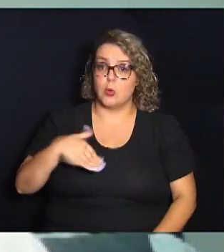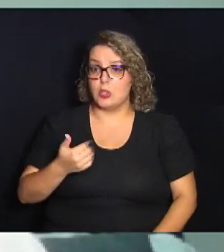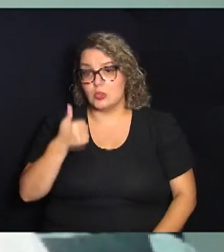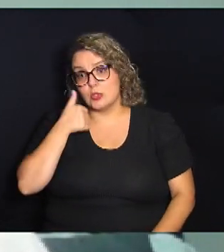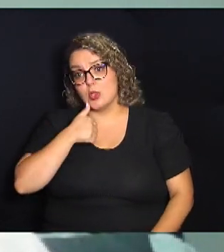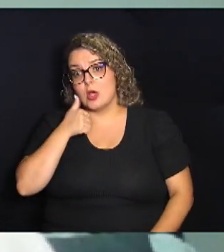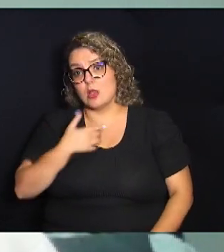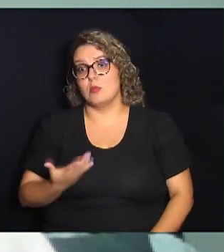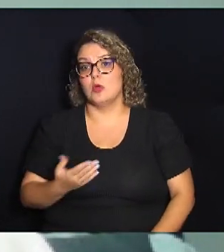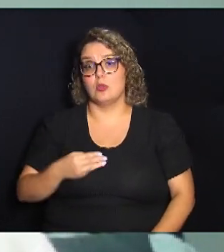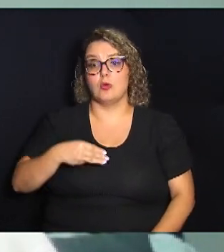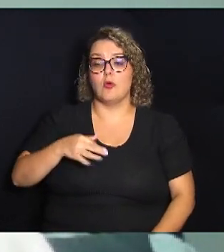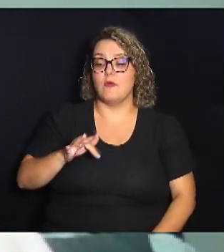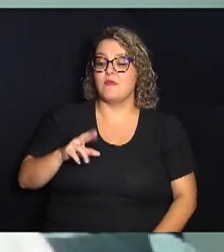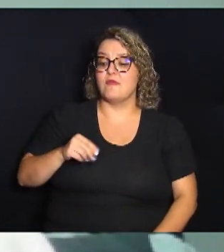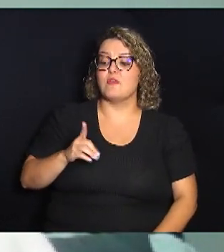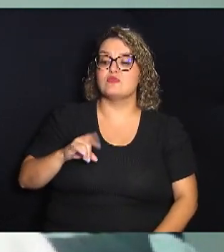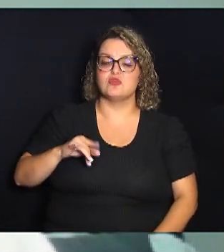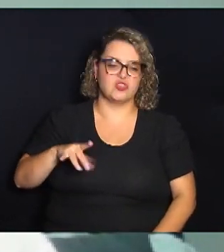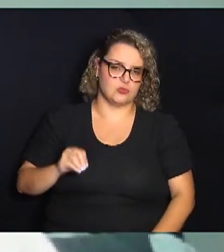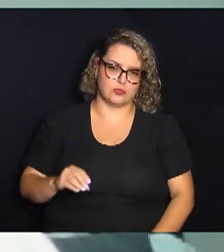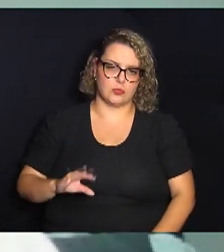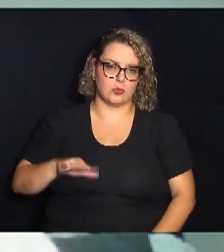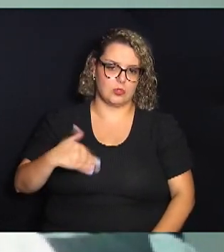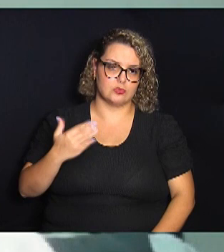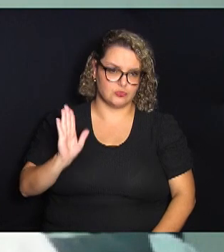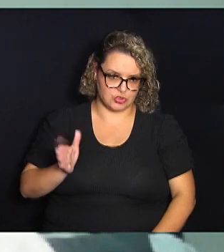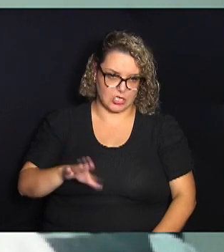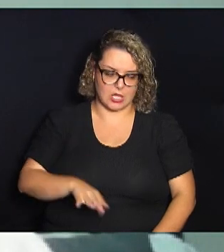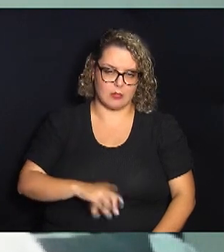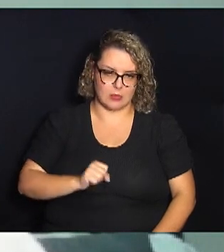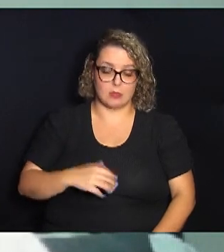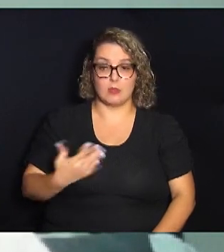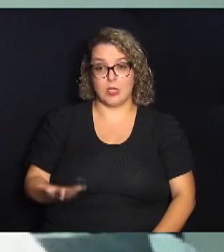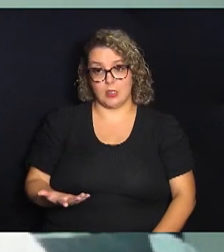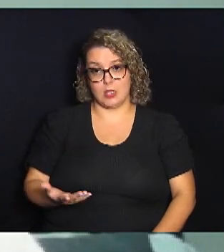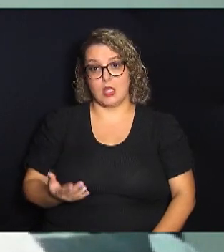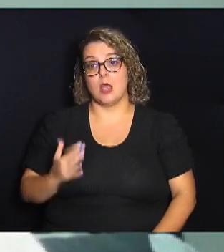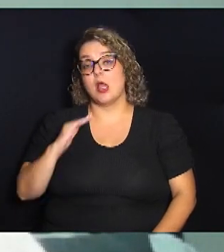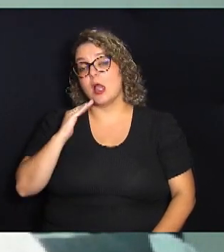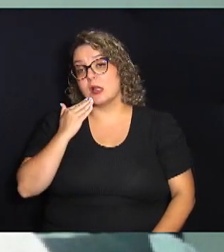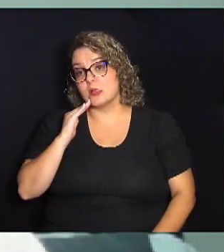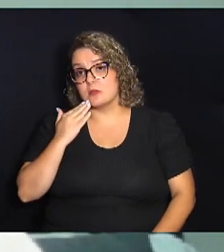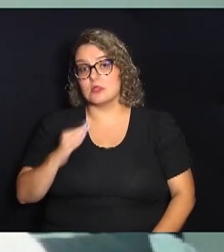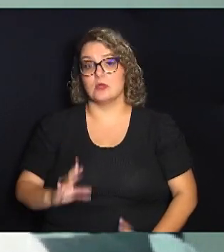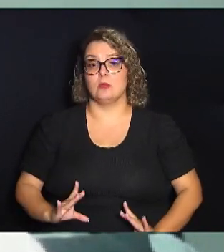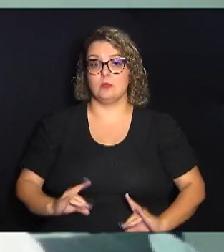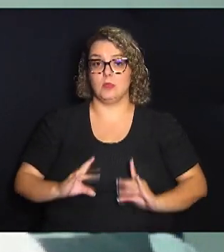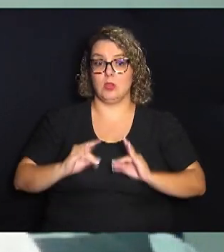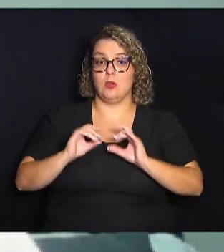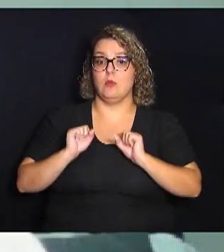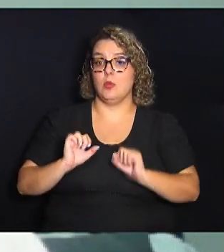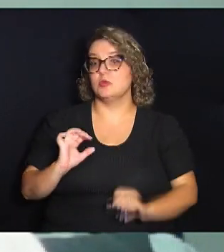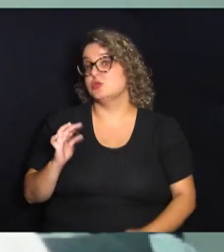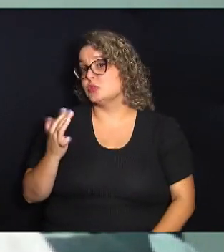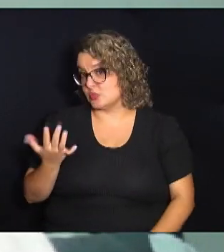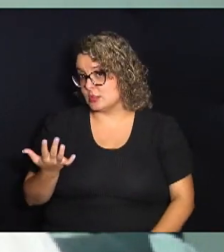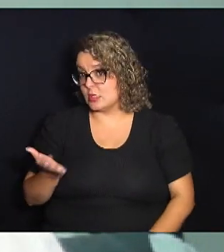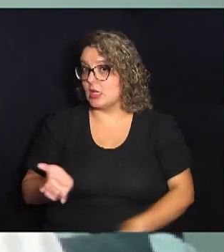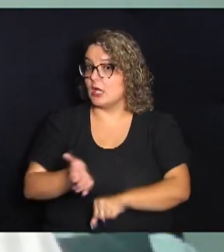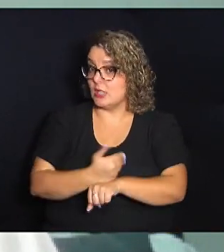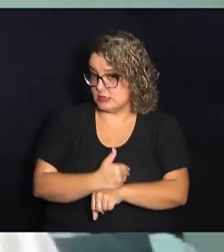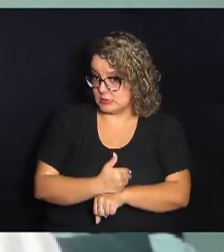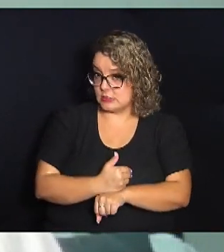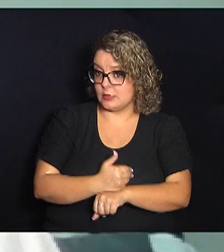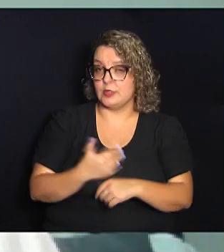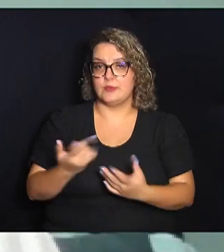motor fundido, né? Quando já está na menopausa. Sendo que as deficiências hormonais elas podem acontecer muito antes.